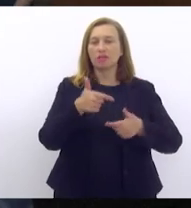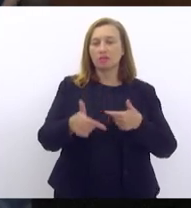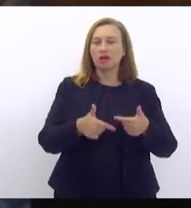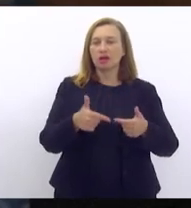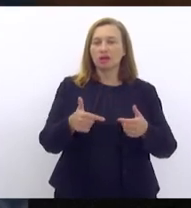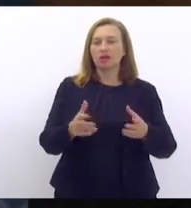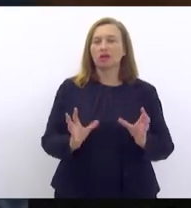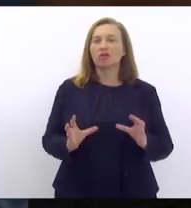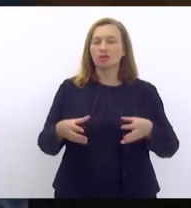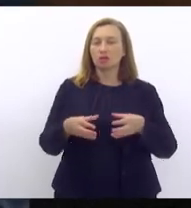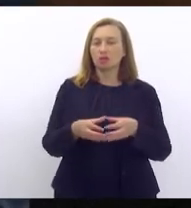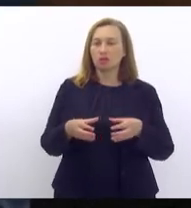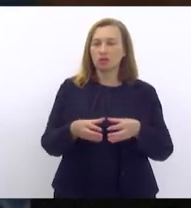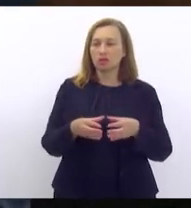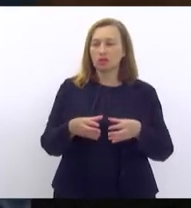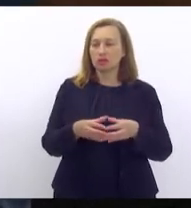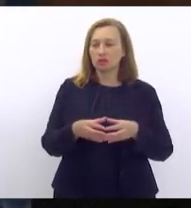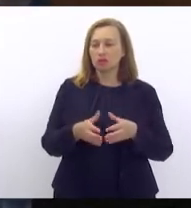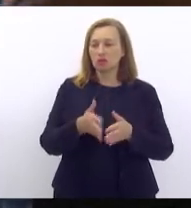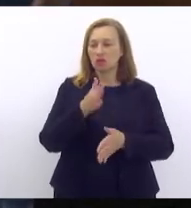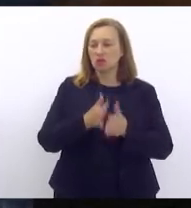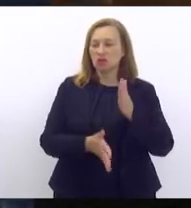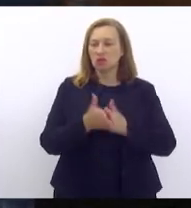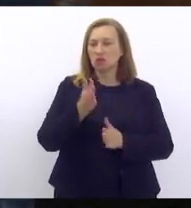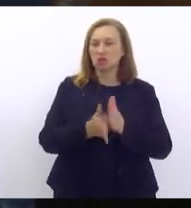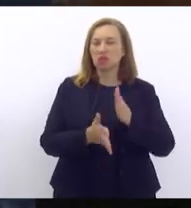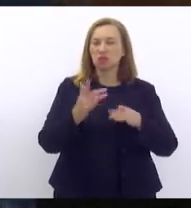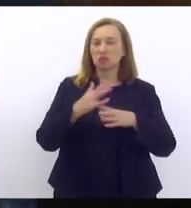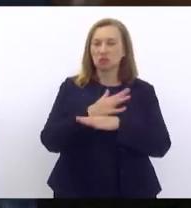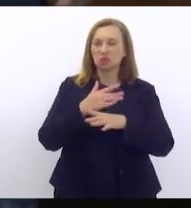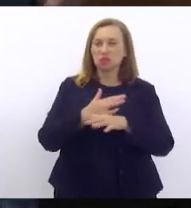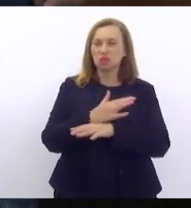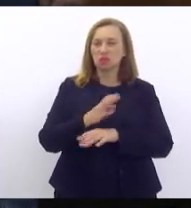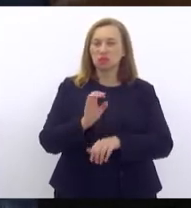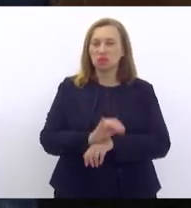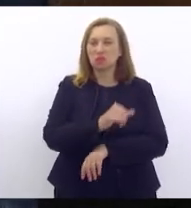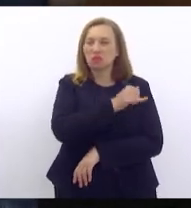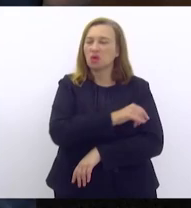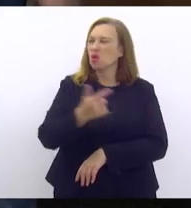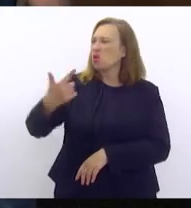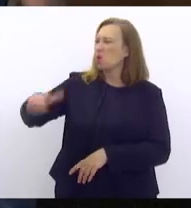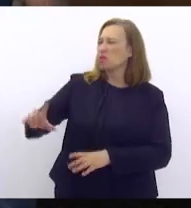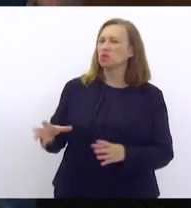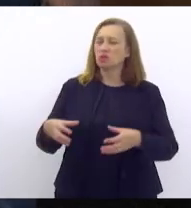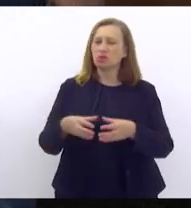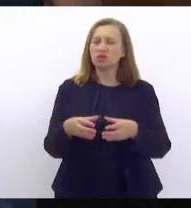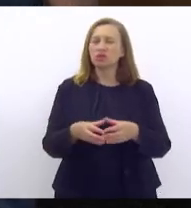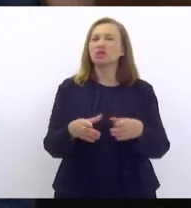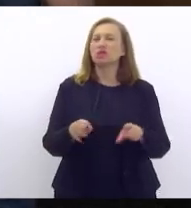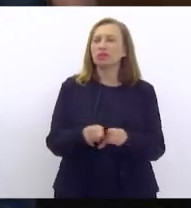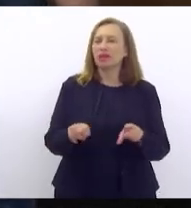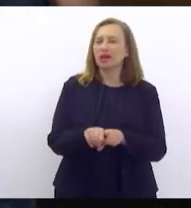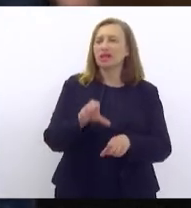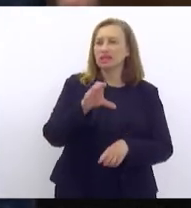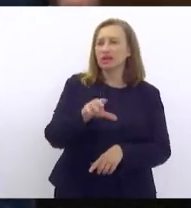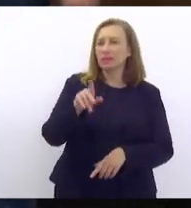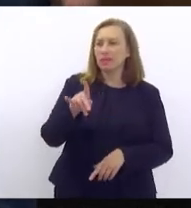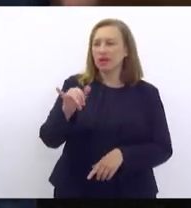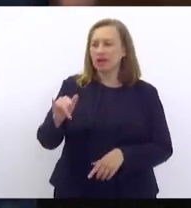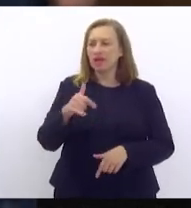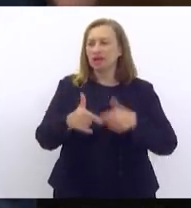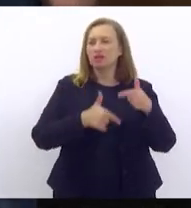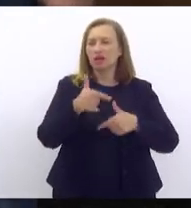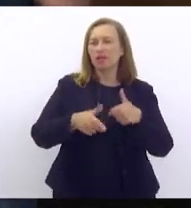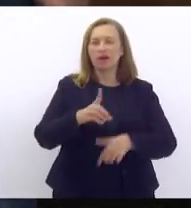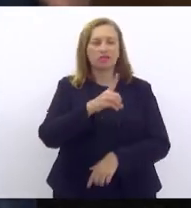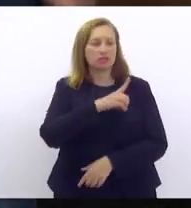Desordem Urbana, vem fazendo no Estado do Rio de Janeiro, juntamente com outras comissões e a CPI dos Serviços Delegados. Essa semana